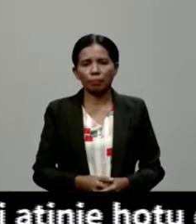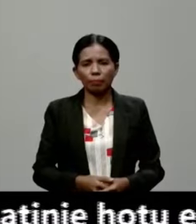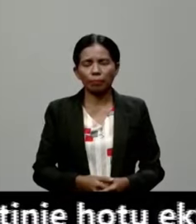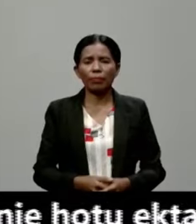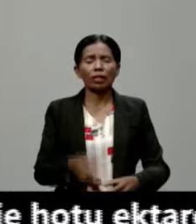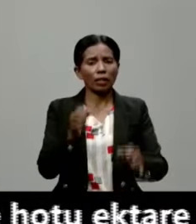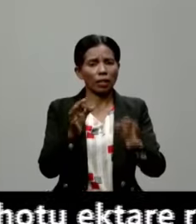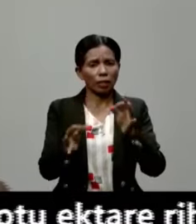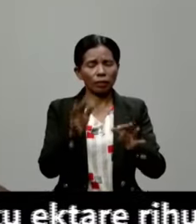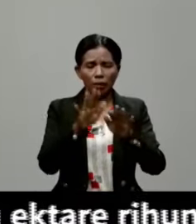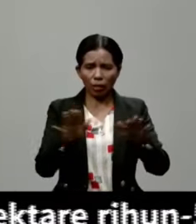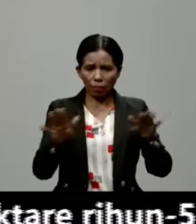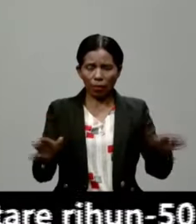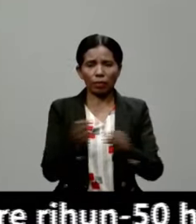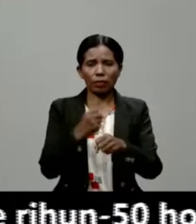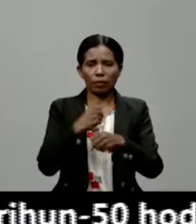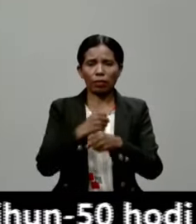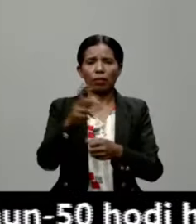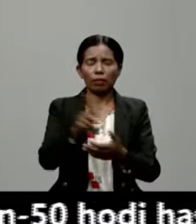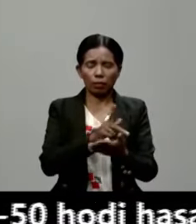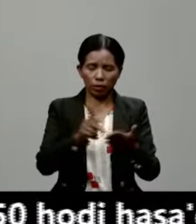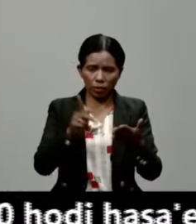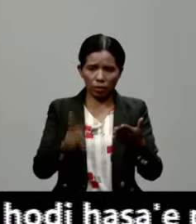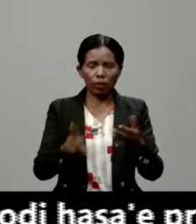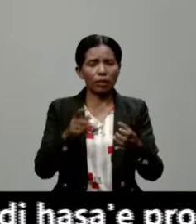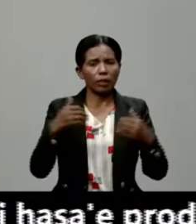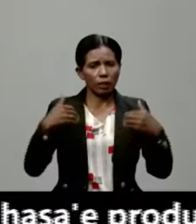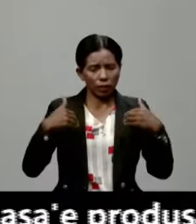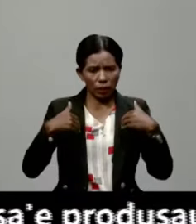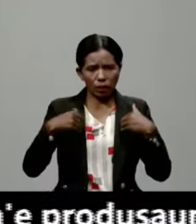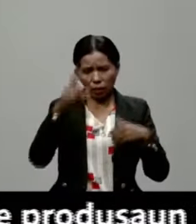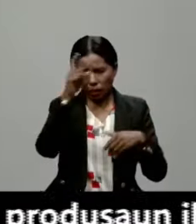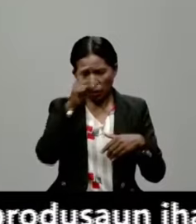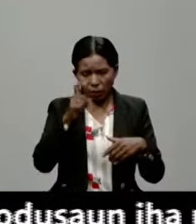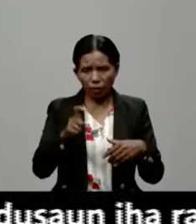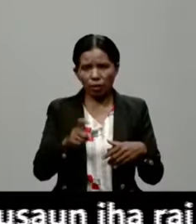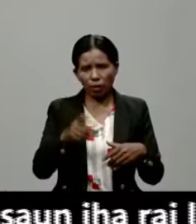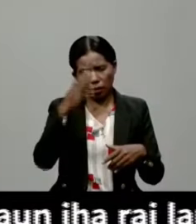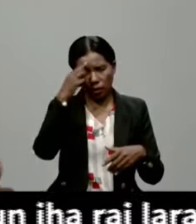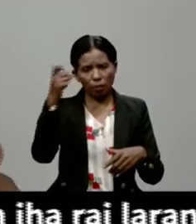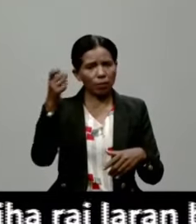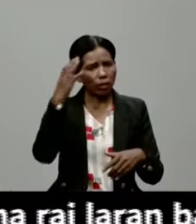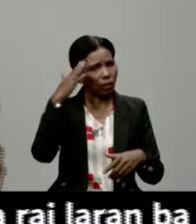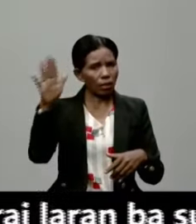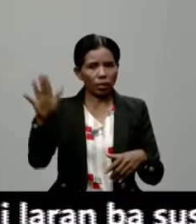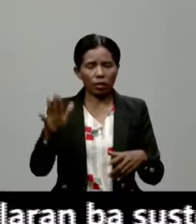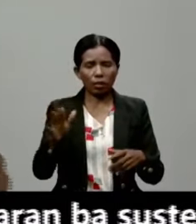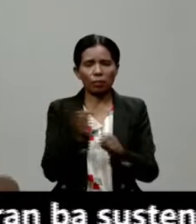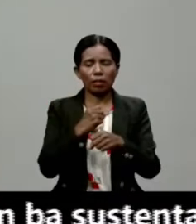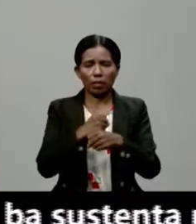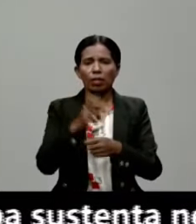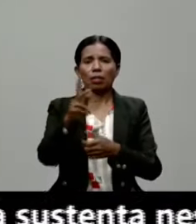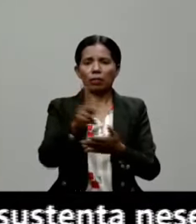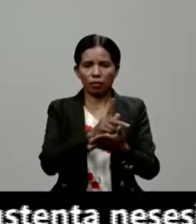Se lavar o crime, o crime é caraca, e por inconsciente. Da maneira lá, tem, né? A nessa lima, barra lima,